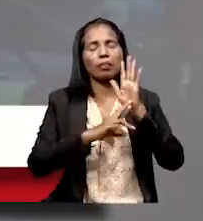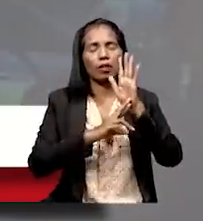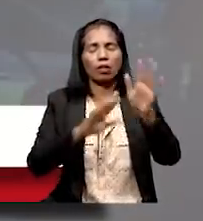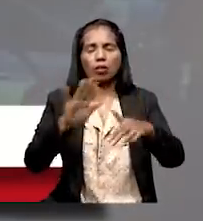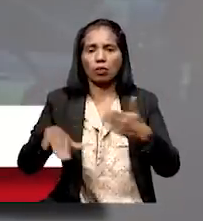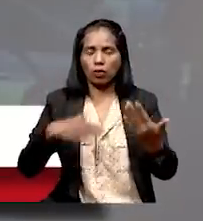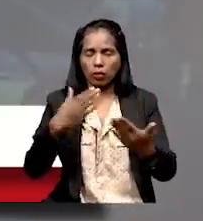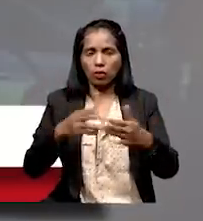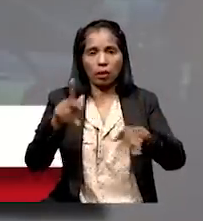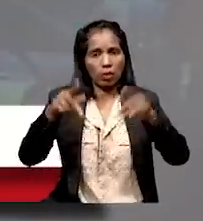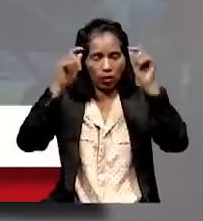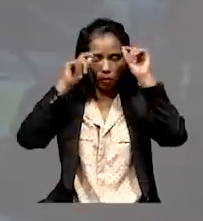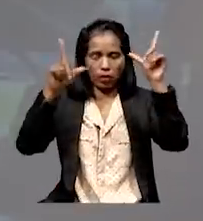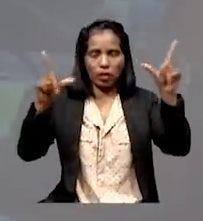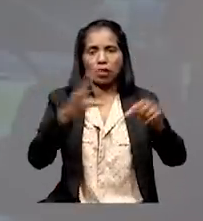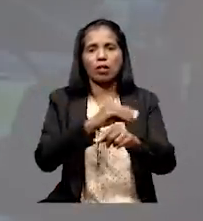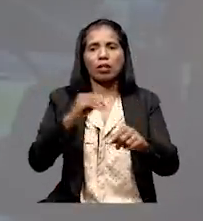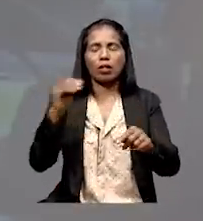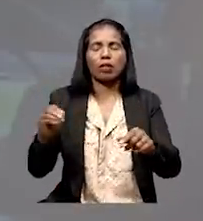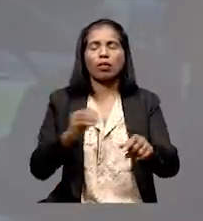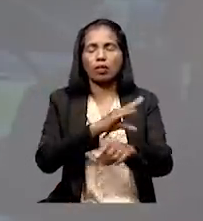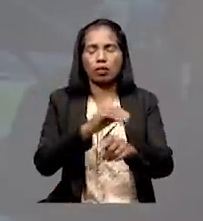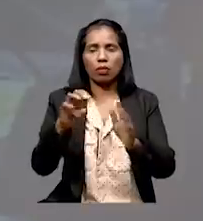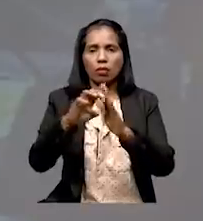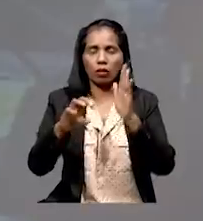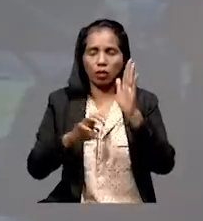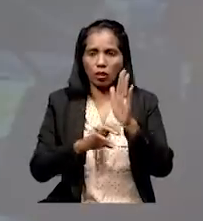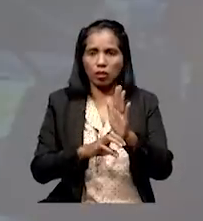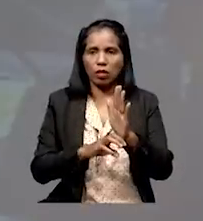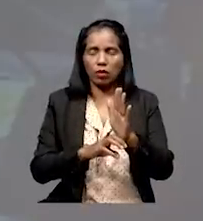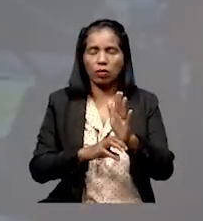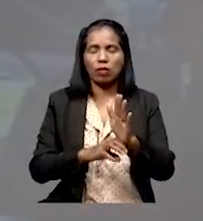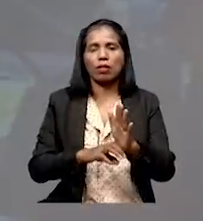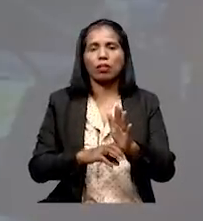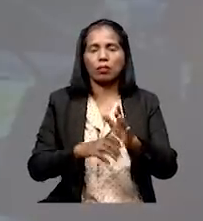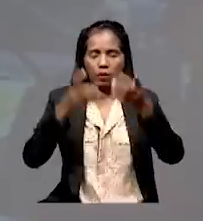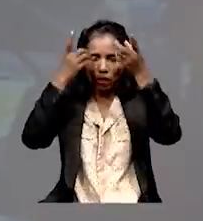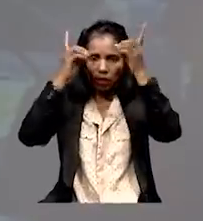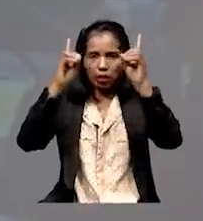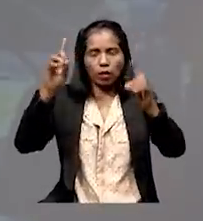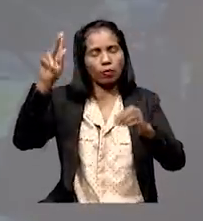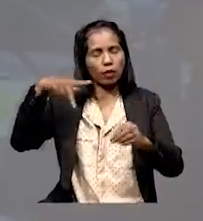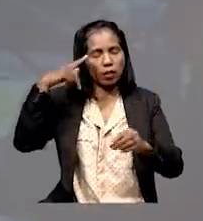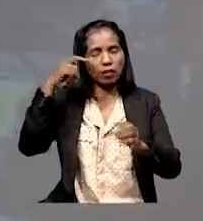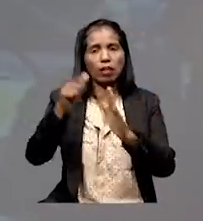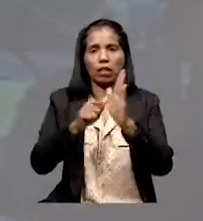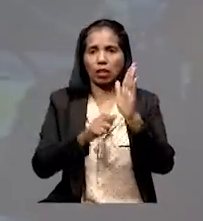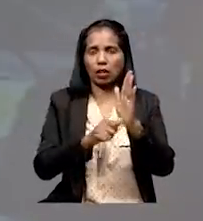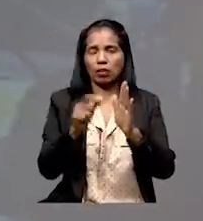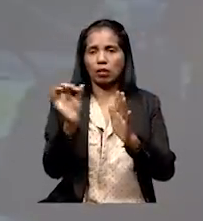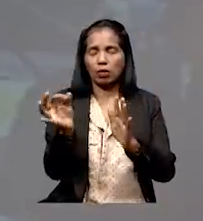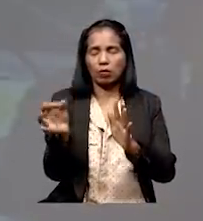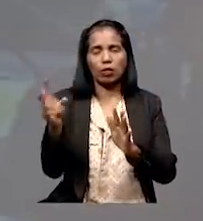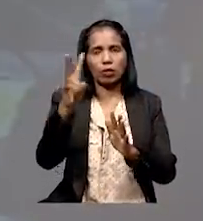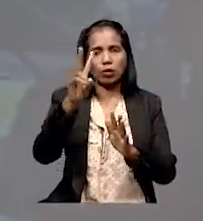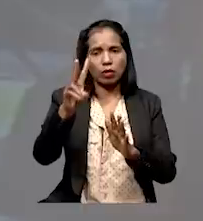os cidadãos timorenses, com os poderes legislativos de fiscalização e de decisão política, artigo 92, e um